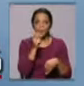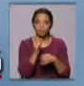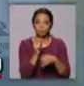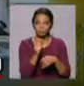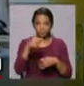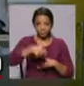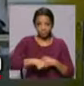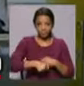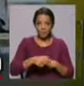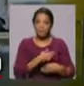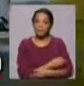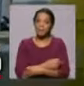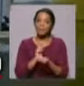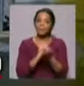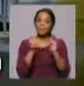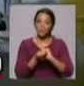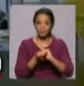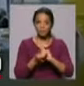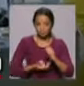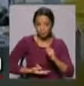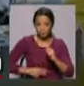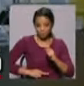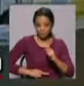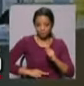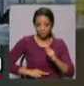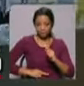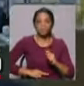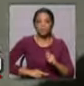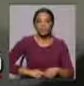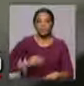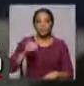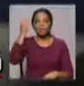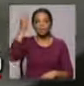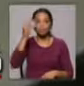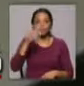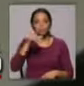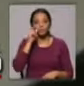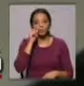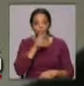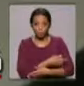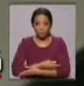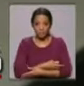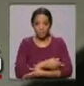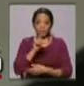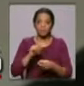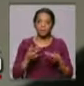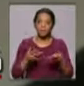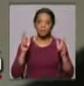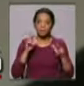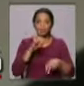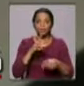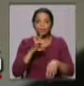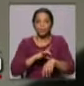bebé a mudança é permanente e a futura descendência do bebé vai ficar também ela livre de doenças